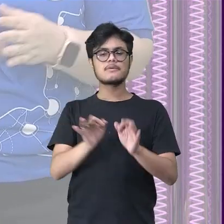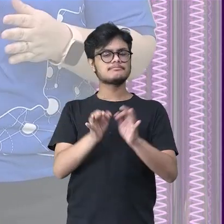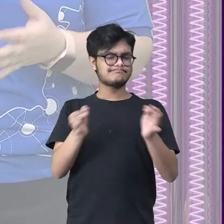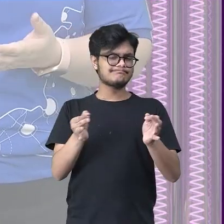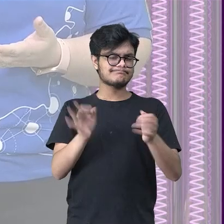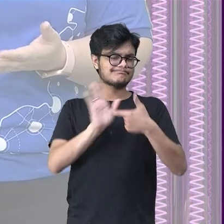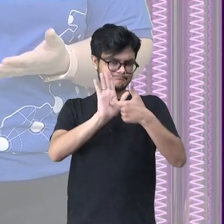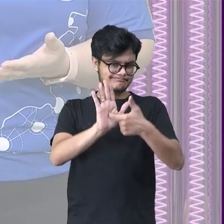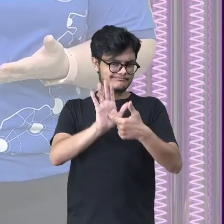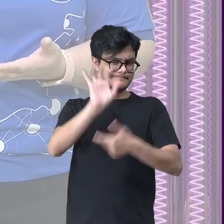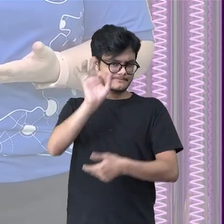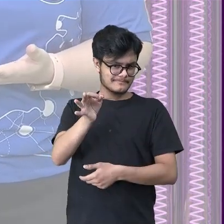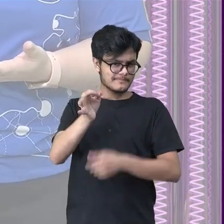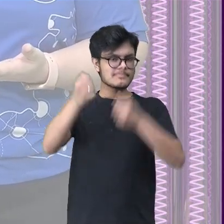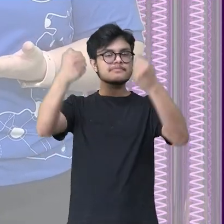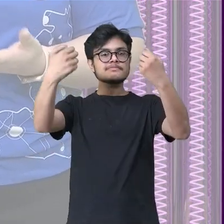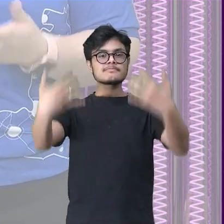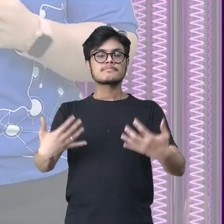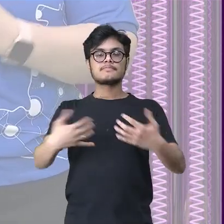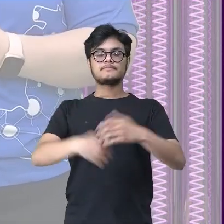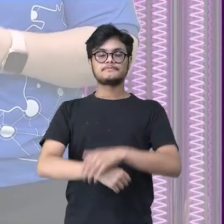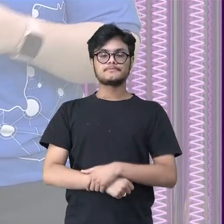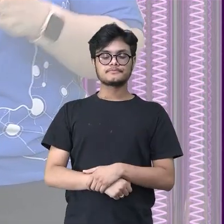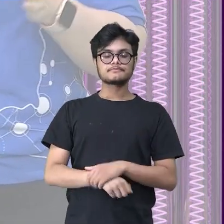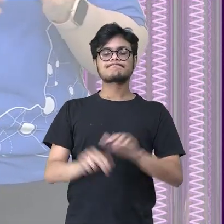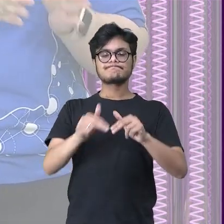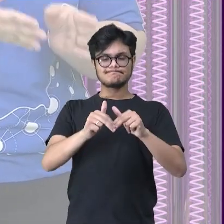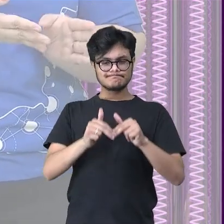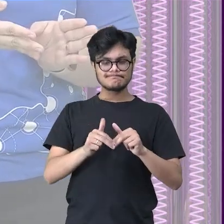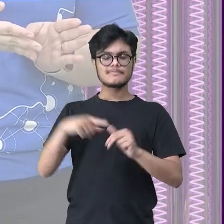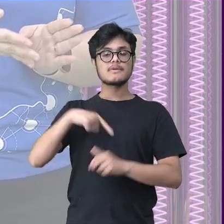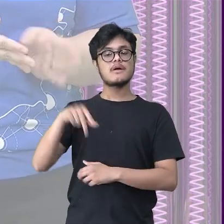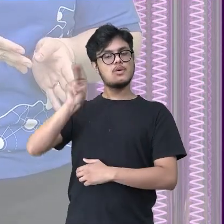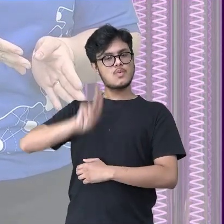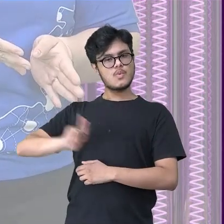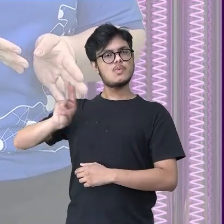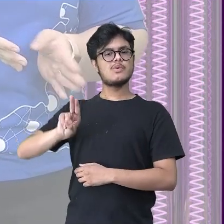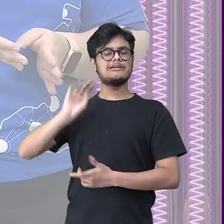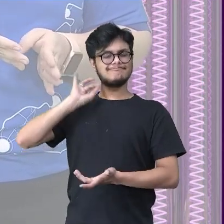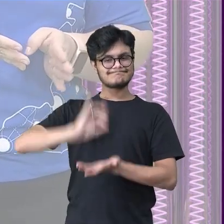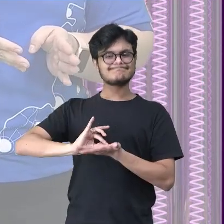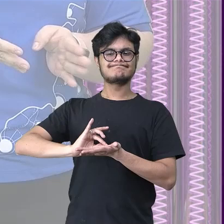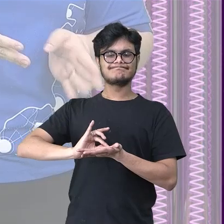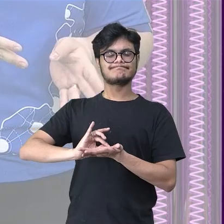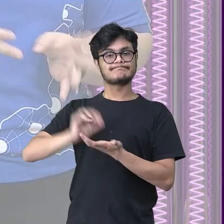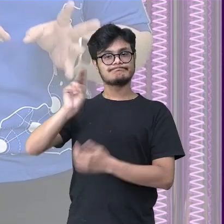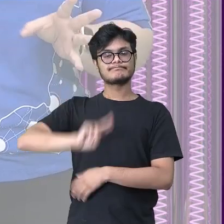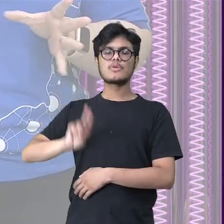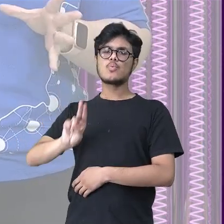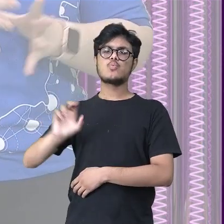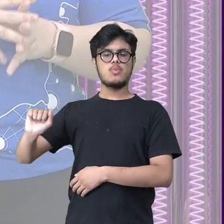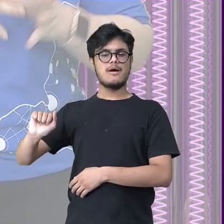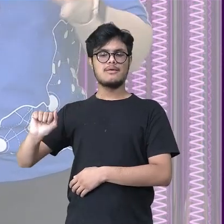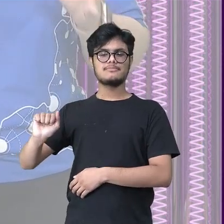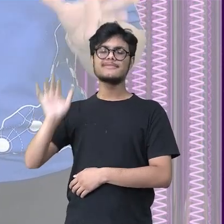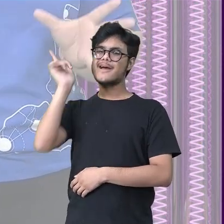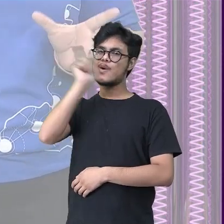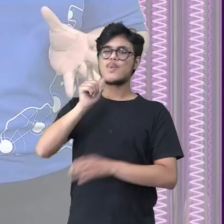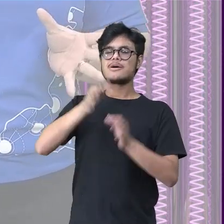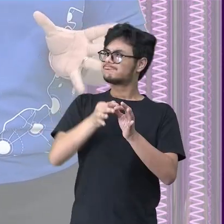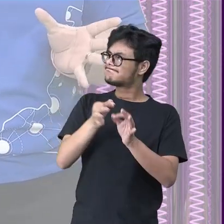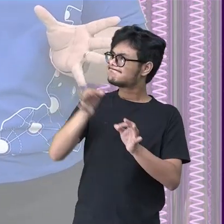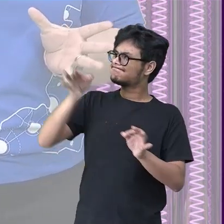representar e de falar também, né? Por isso, a gente utiliza essas unidades de medida que são para medir